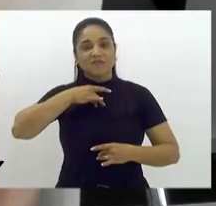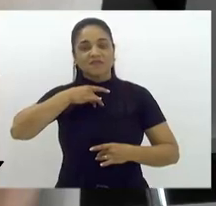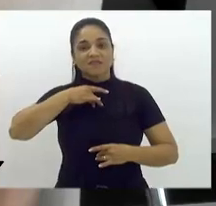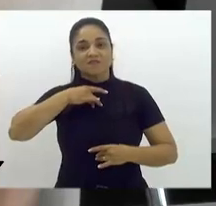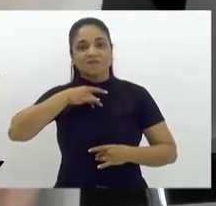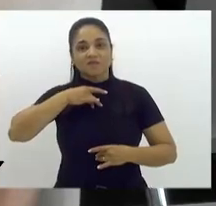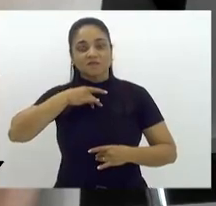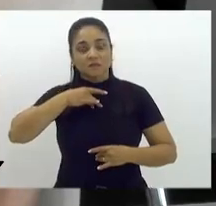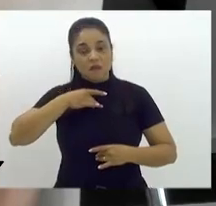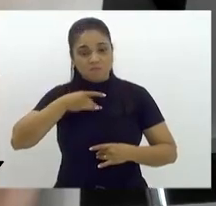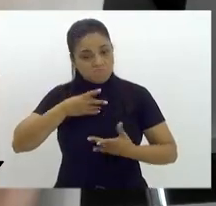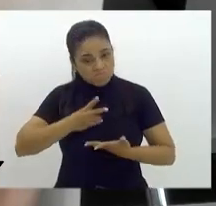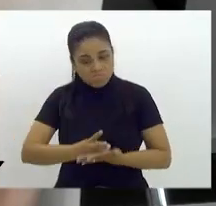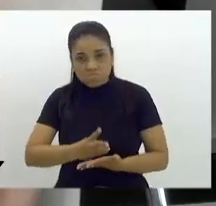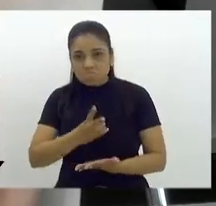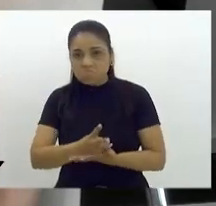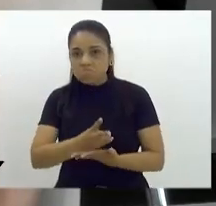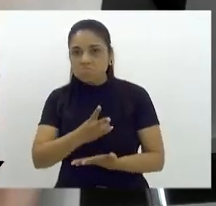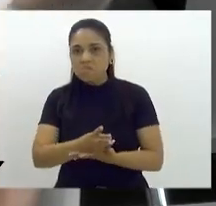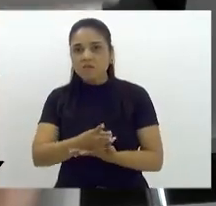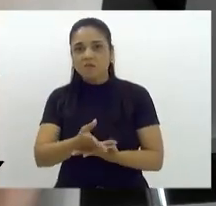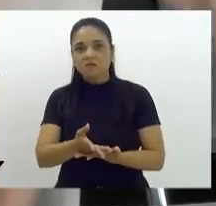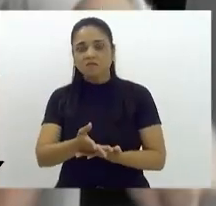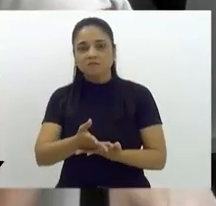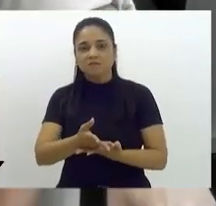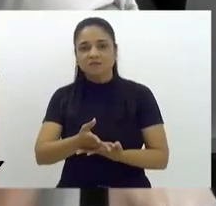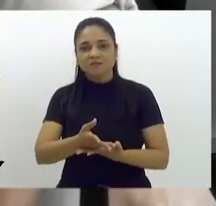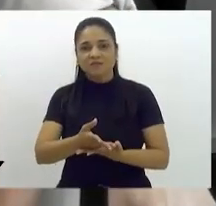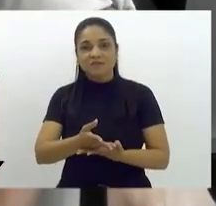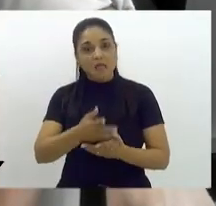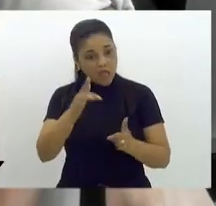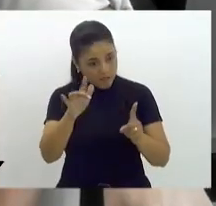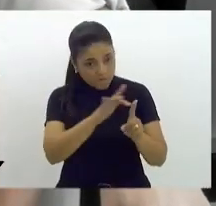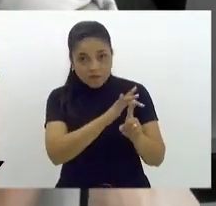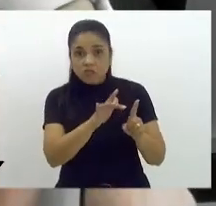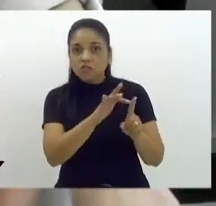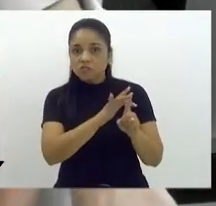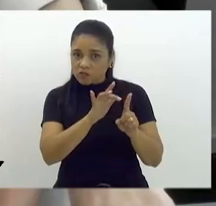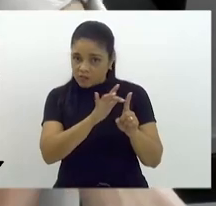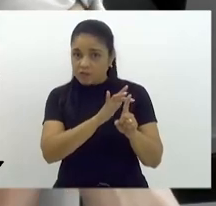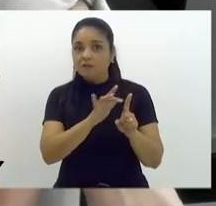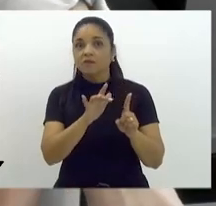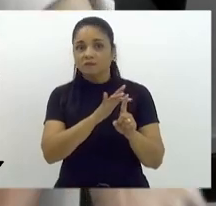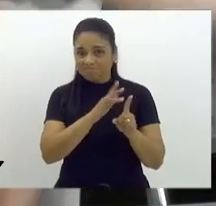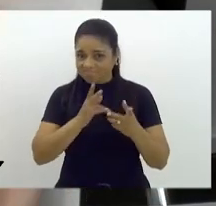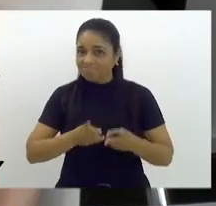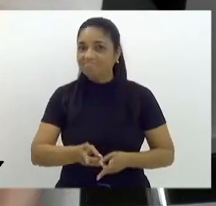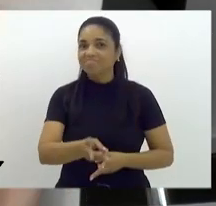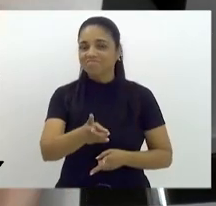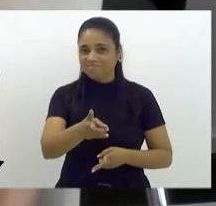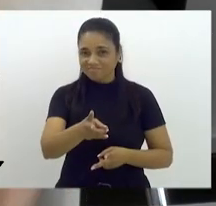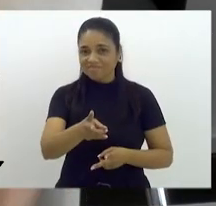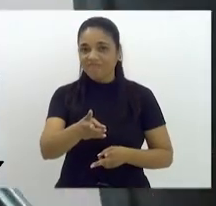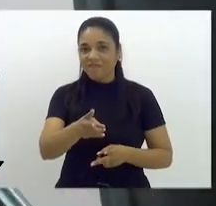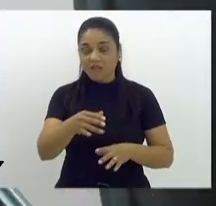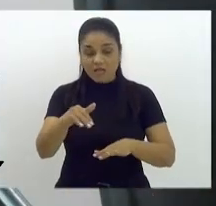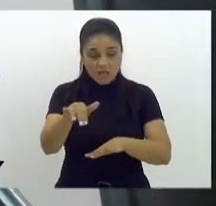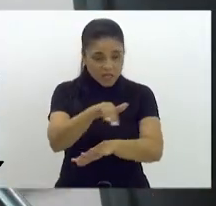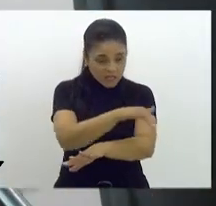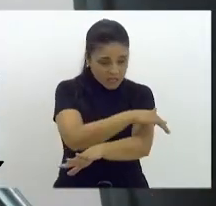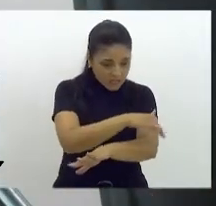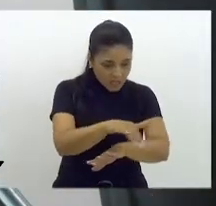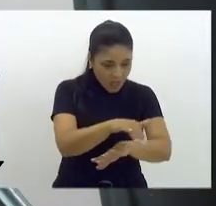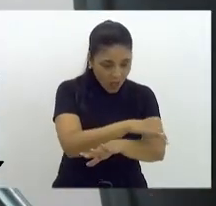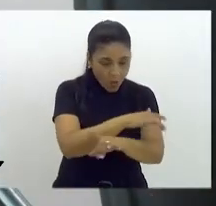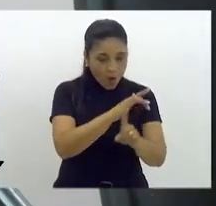desse formato de gênero que é colocado e elas são vítimas mesmo assim mas eu concordo mesmo assim as vítimas não são diferentes das vítima